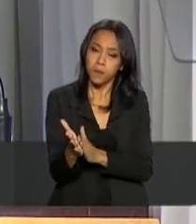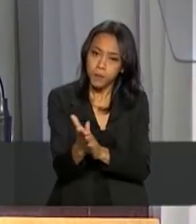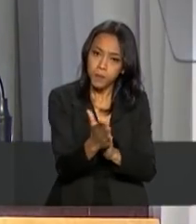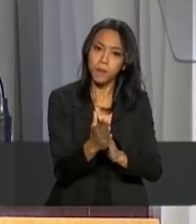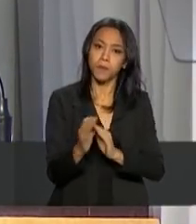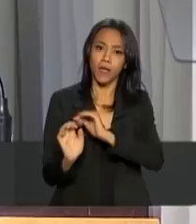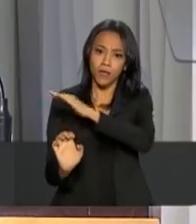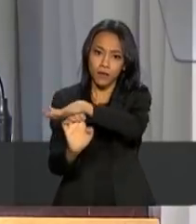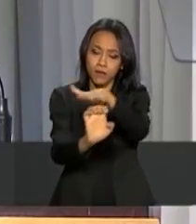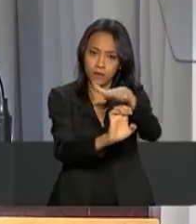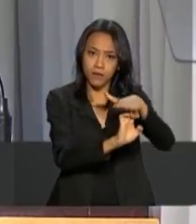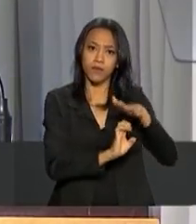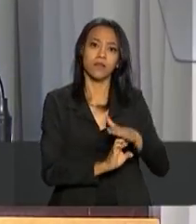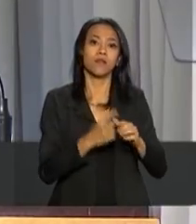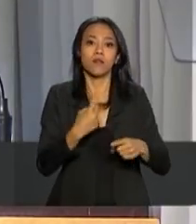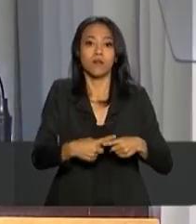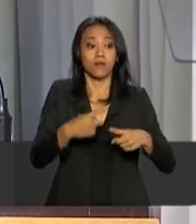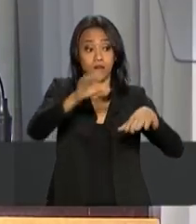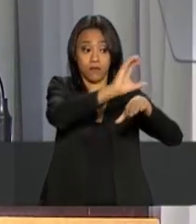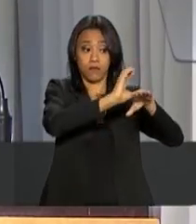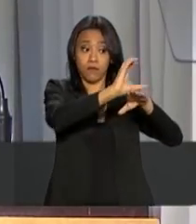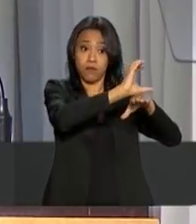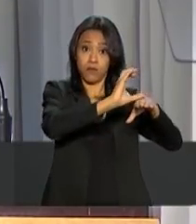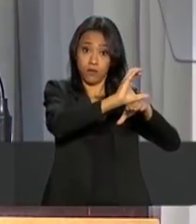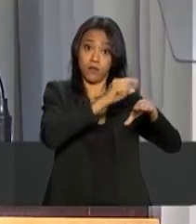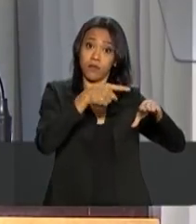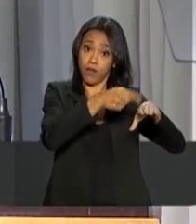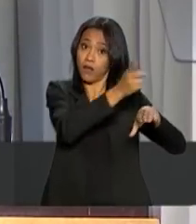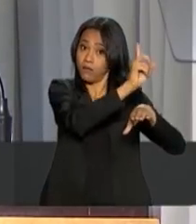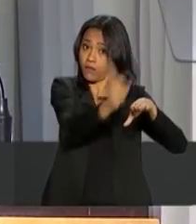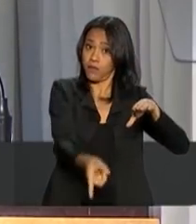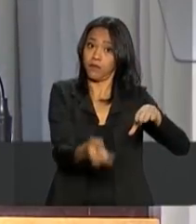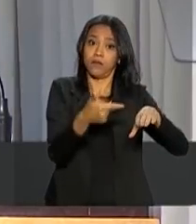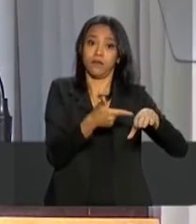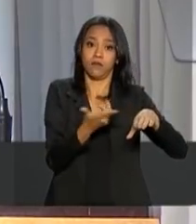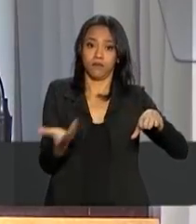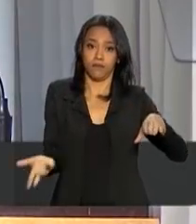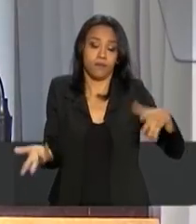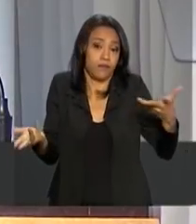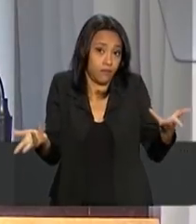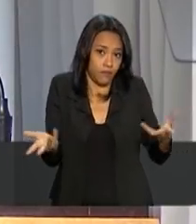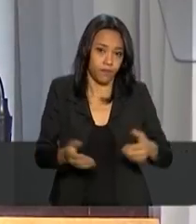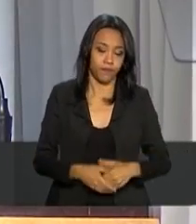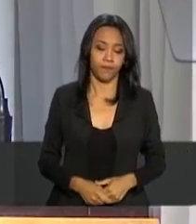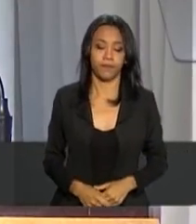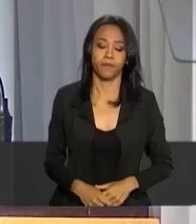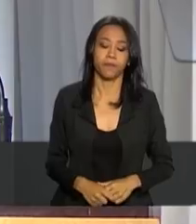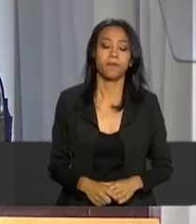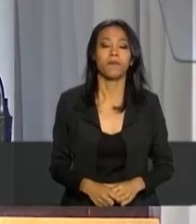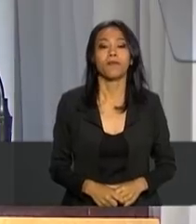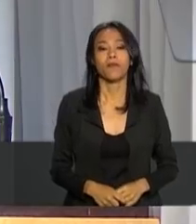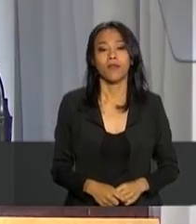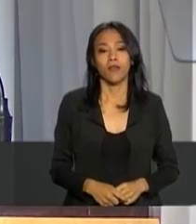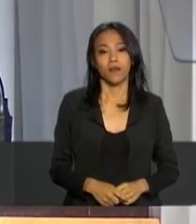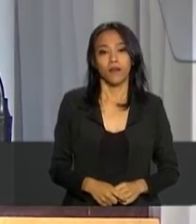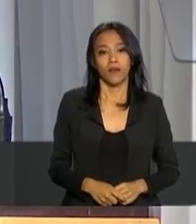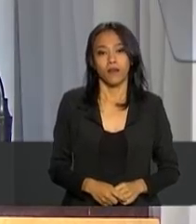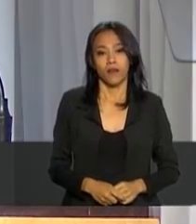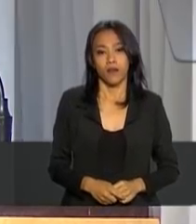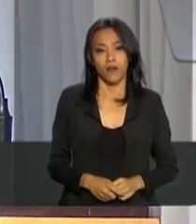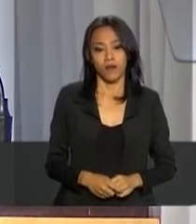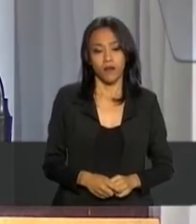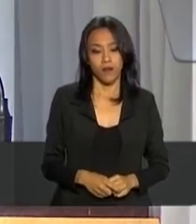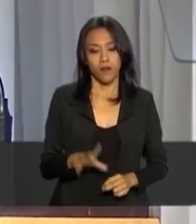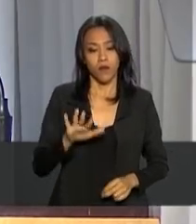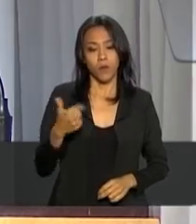queremos, prestigiamos porque a Constituição assim determina, não é? Então, veja, quando os senhores